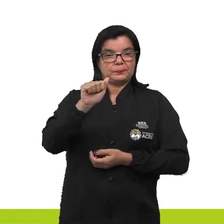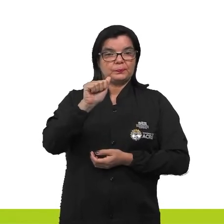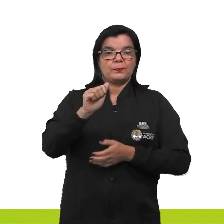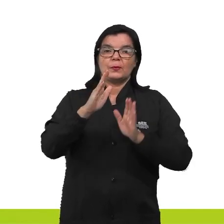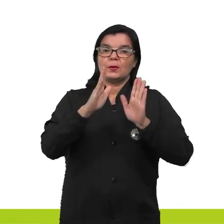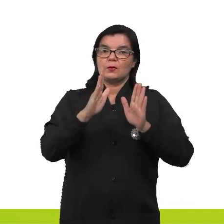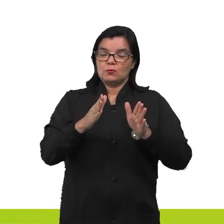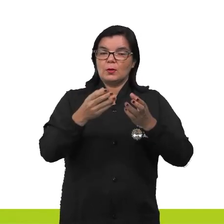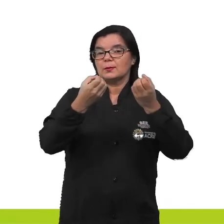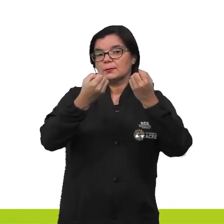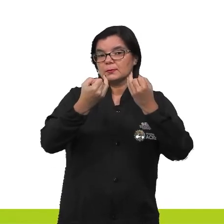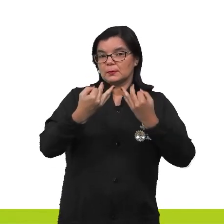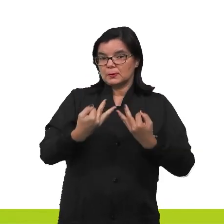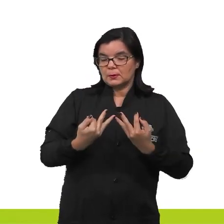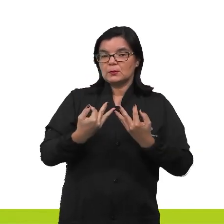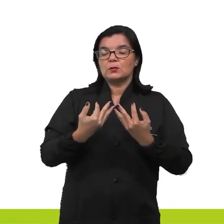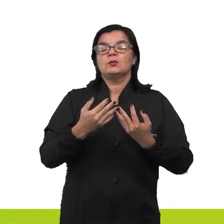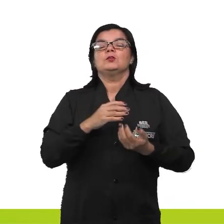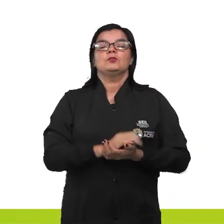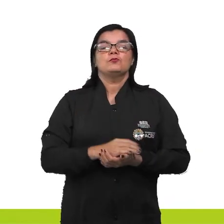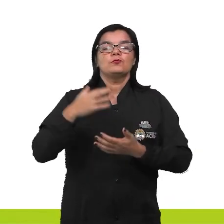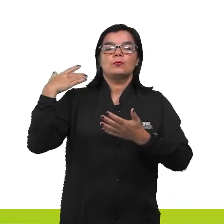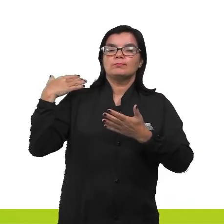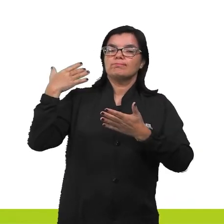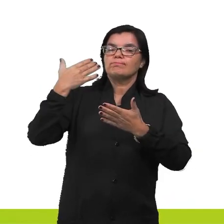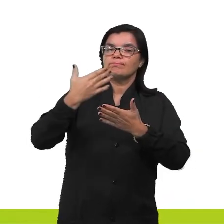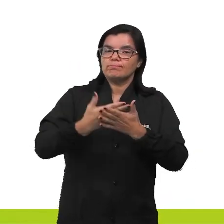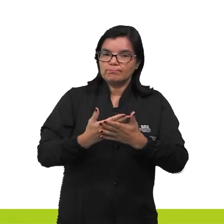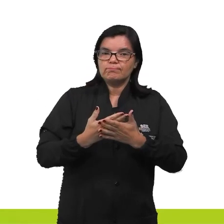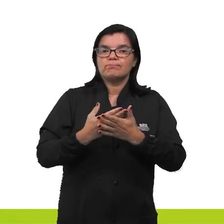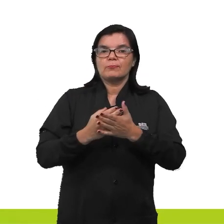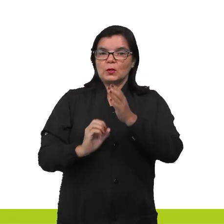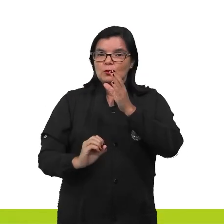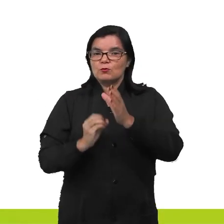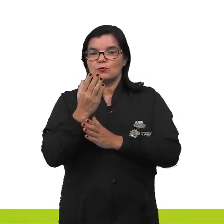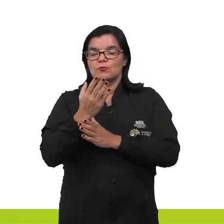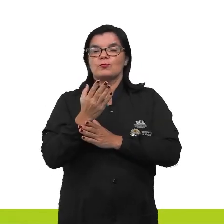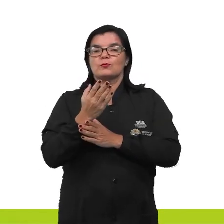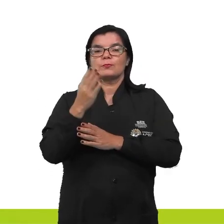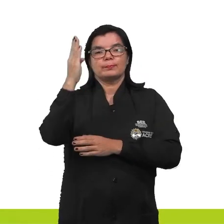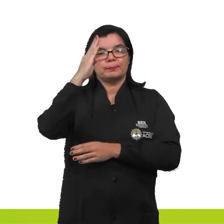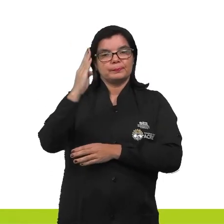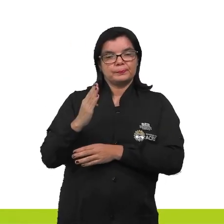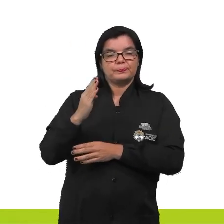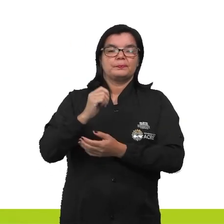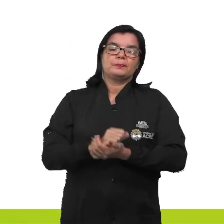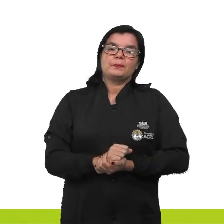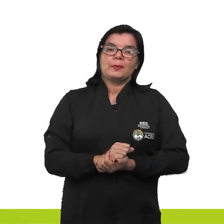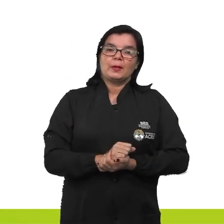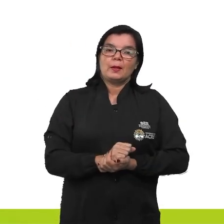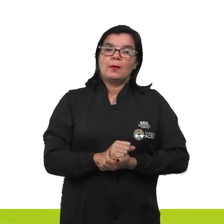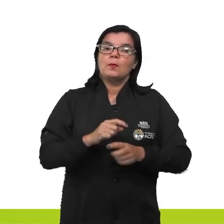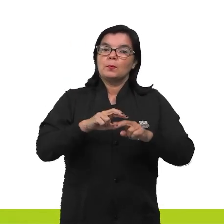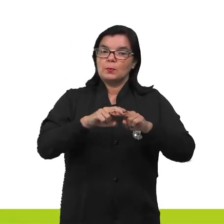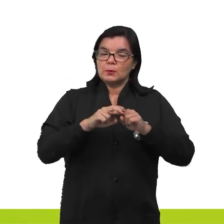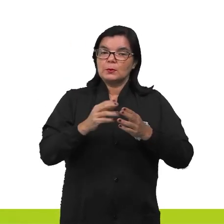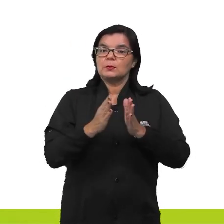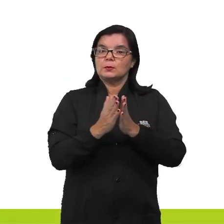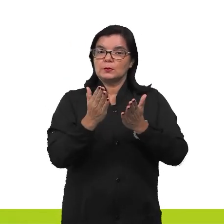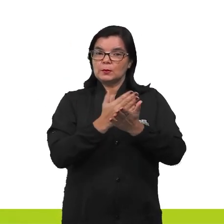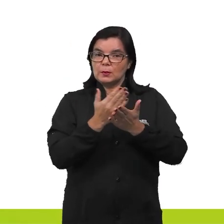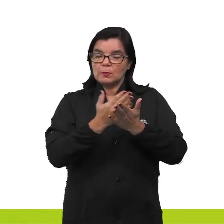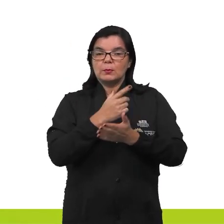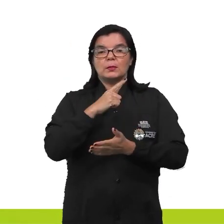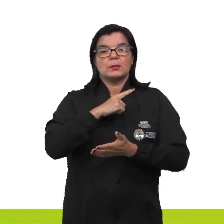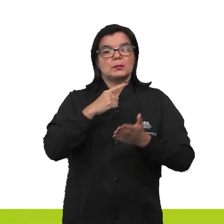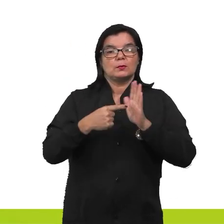já que se trata de um resgate aí histórico da origem do povo brasileiro. Então, nessas obras aí, a gente